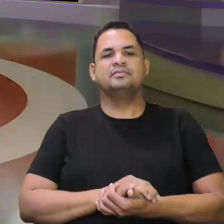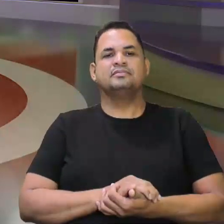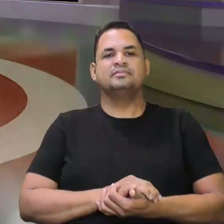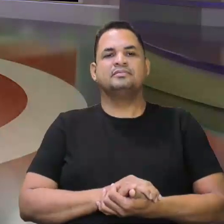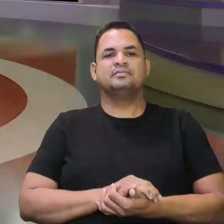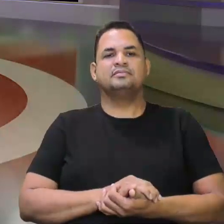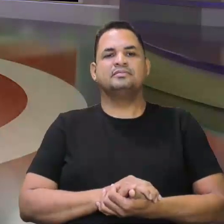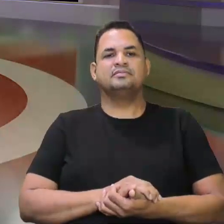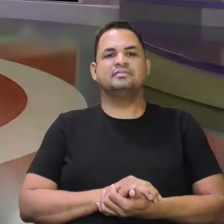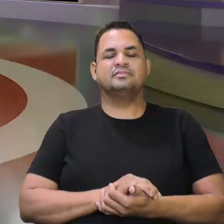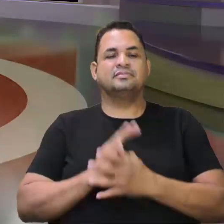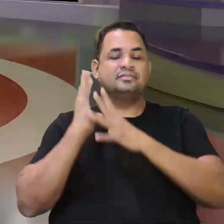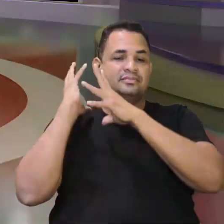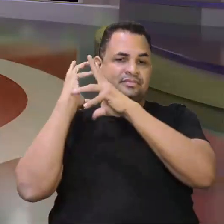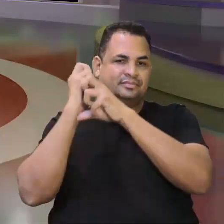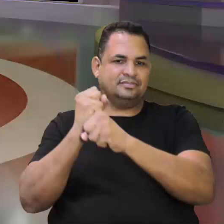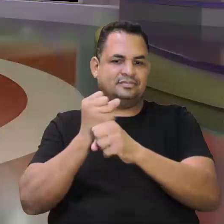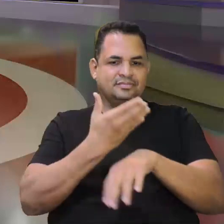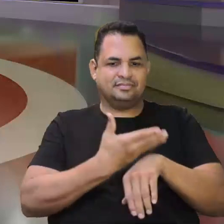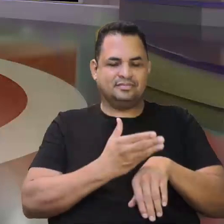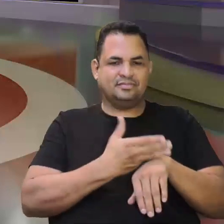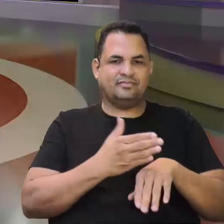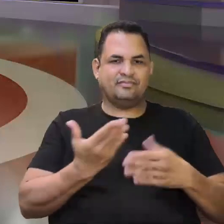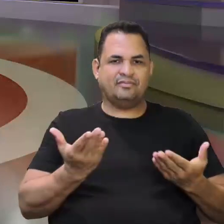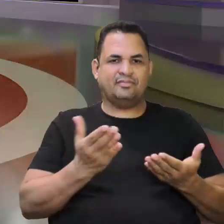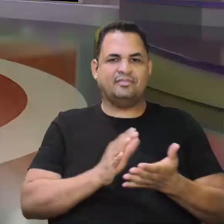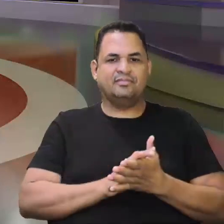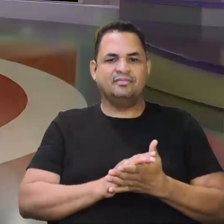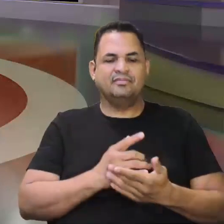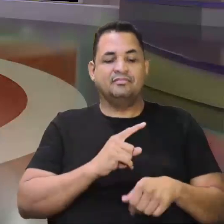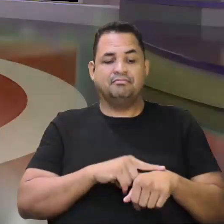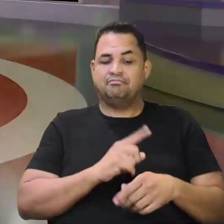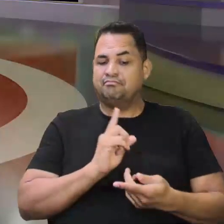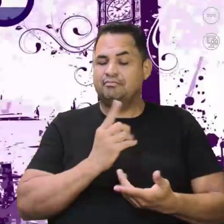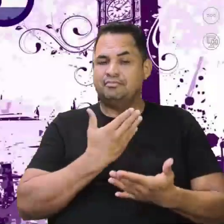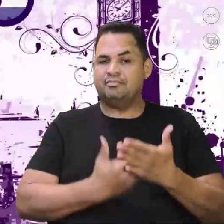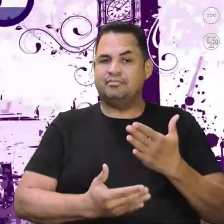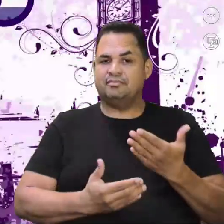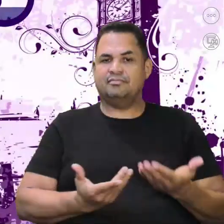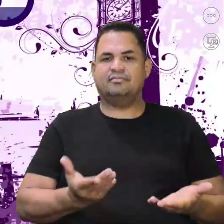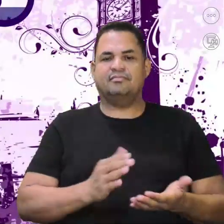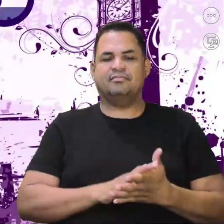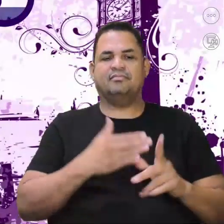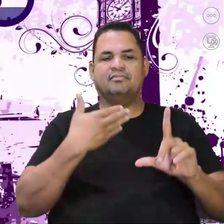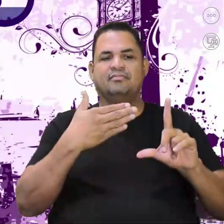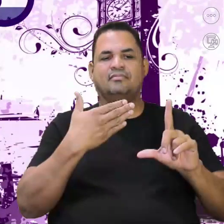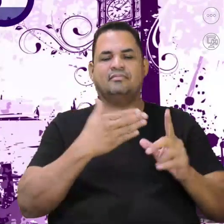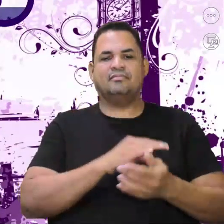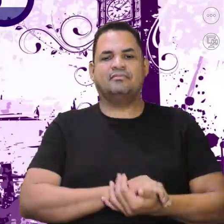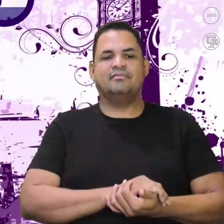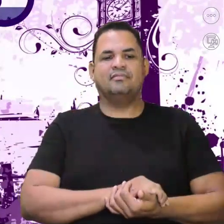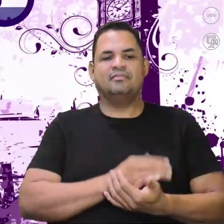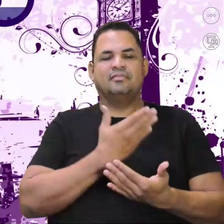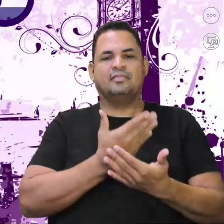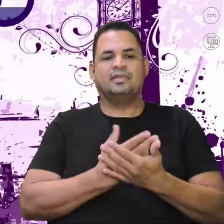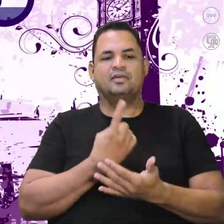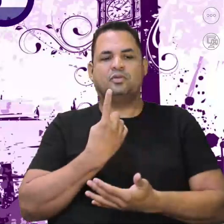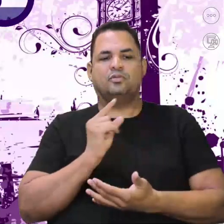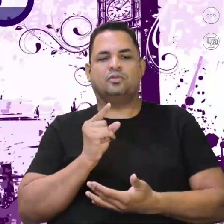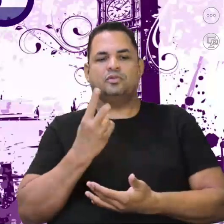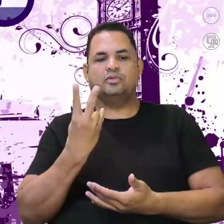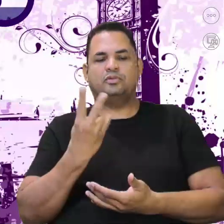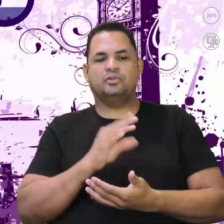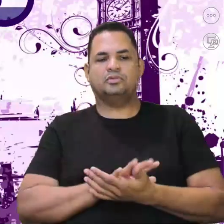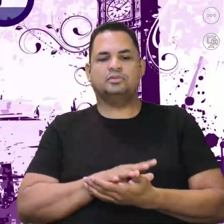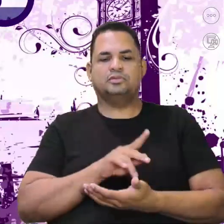and Exercise, de revisão e exercícios. Não vamos perder tempo para a tela. Olha aí, aula 1.2 com a